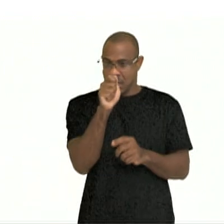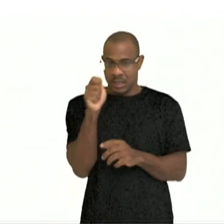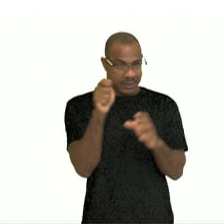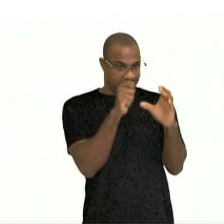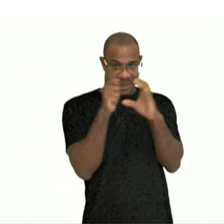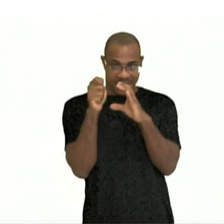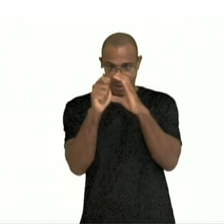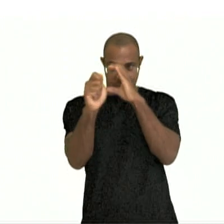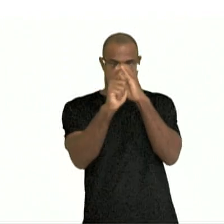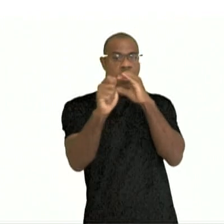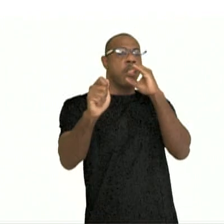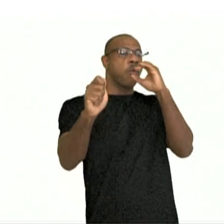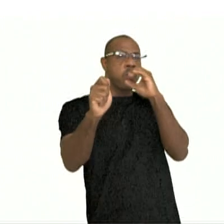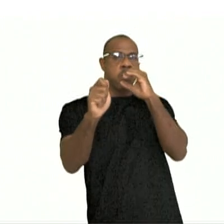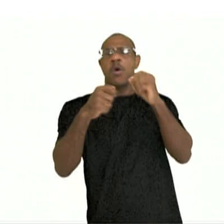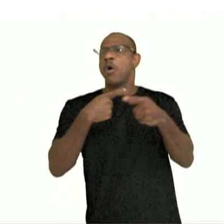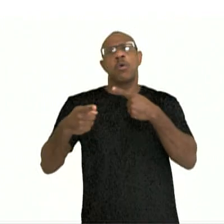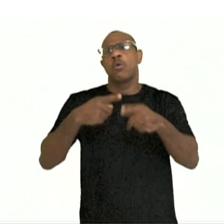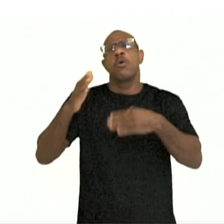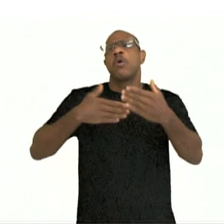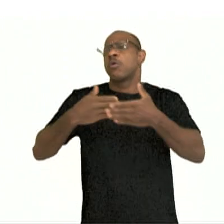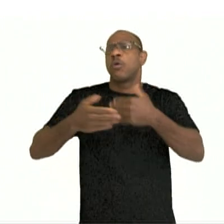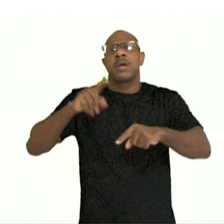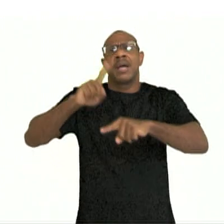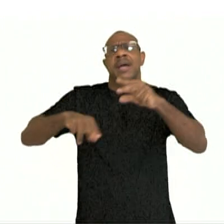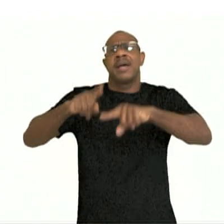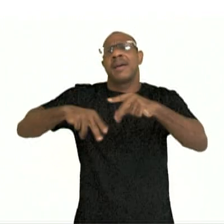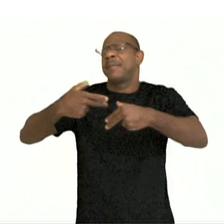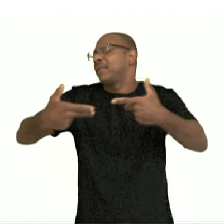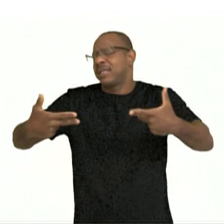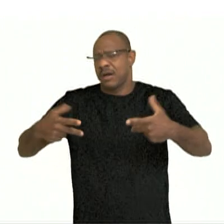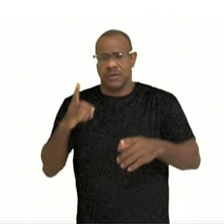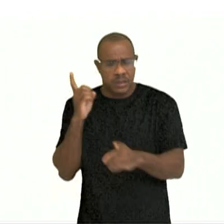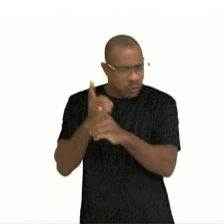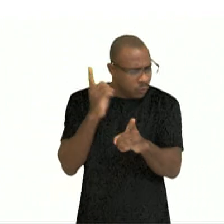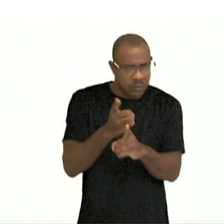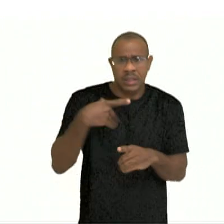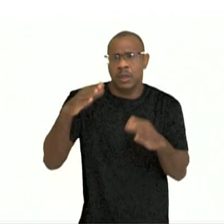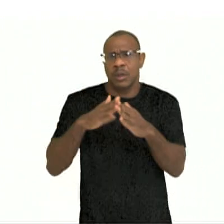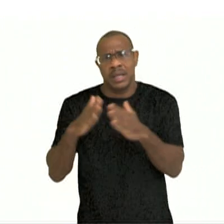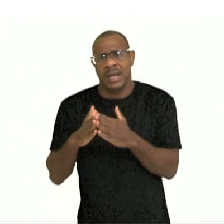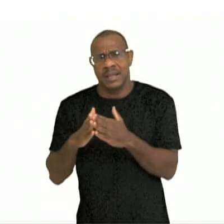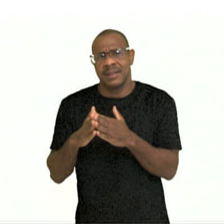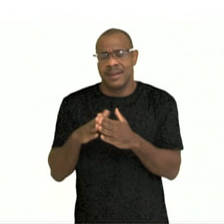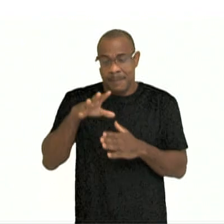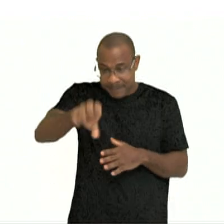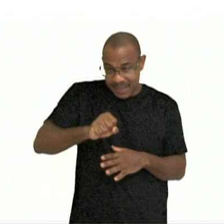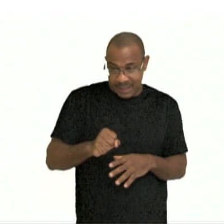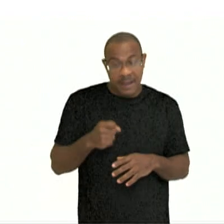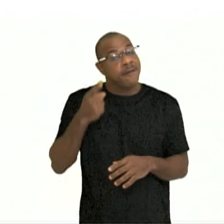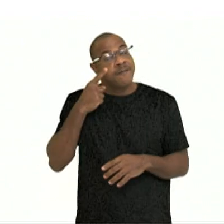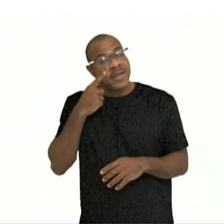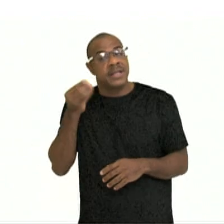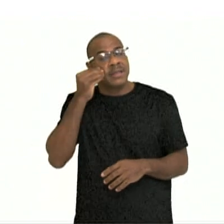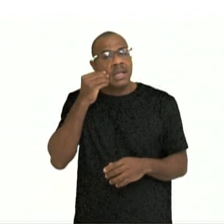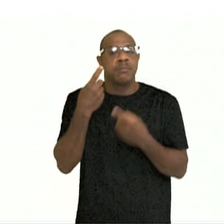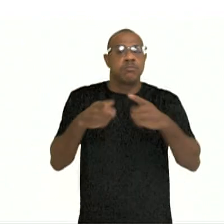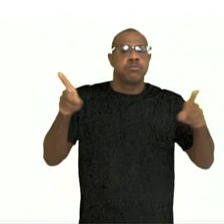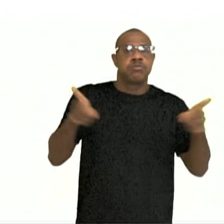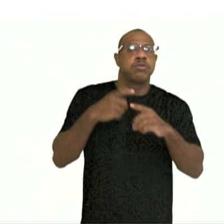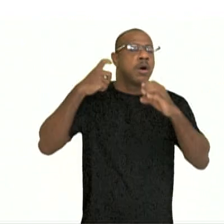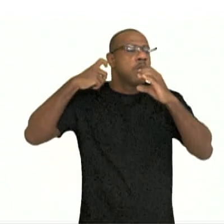para o seu professor. Compartilhe essa ideia com seus amigos e vamos juntos explorar novas possibilidades de